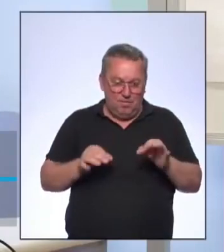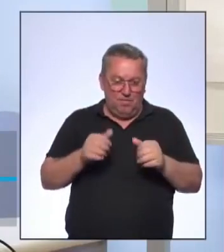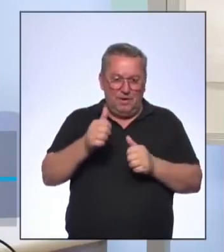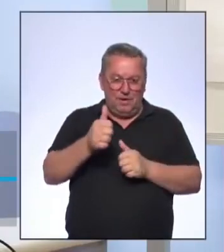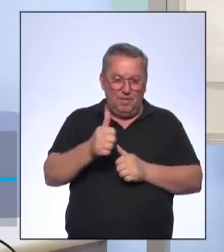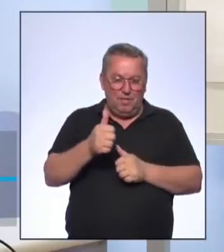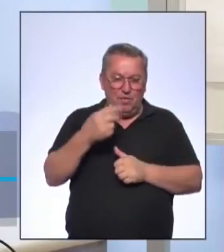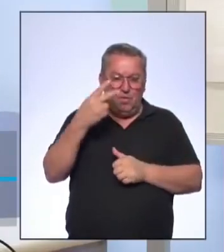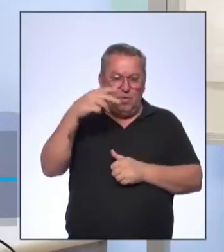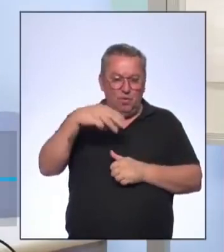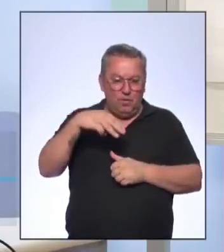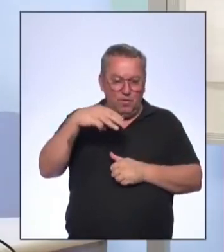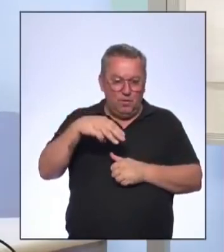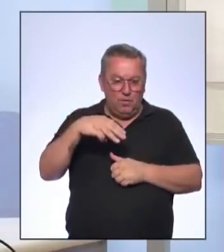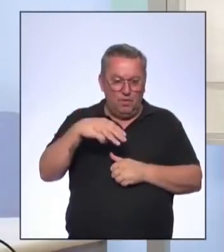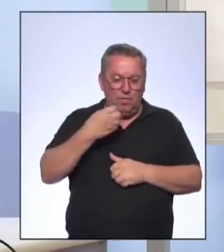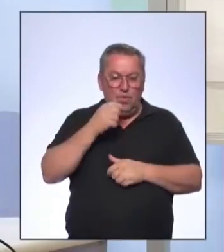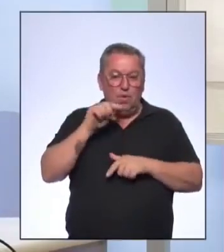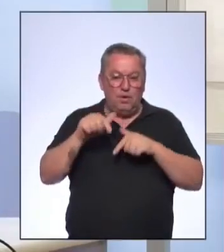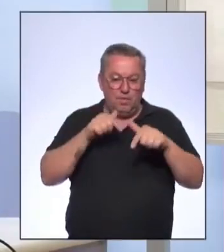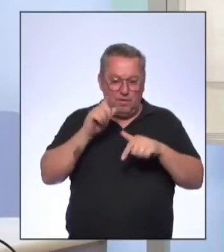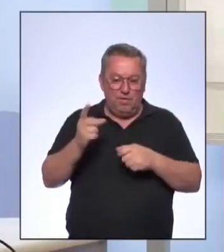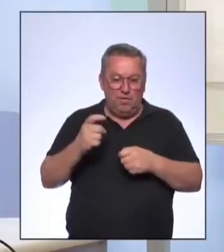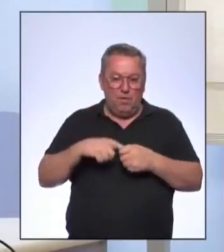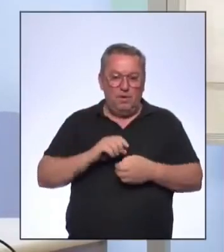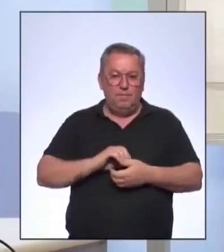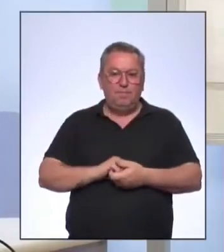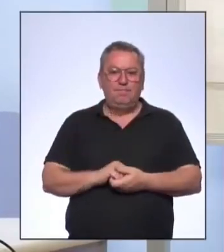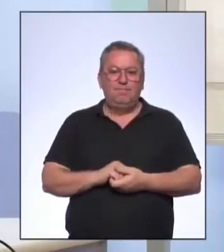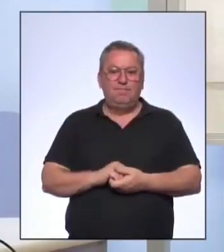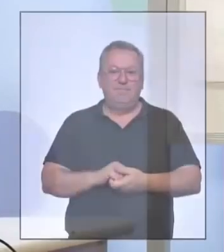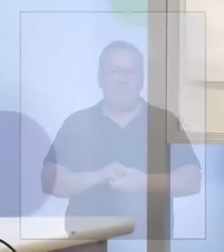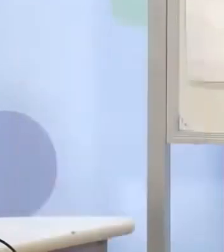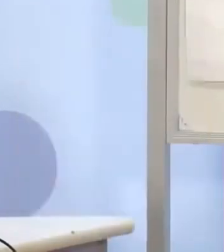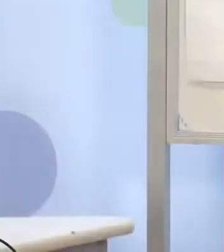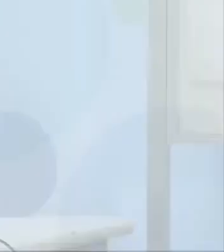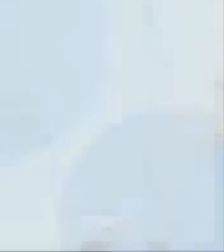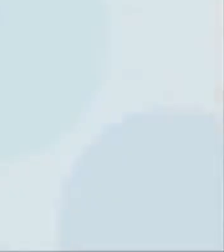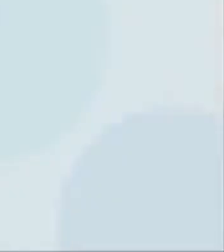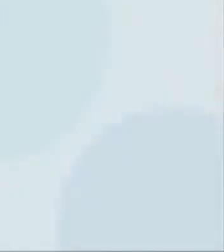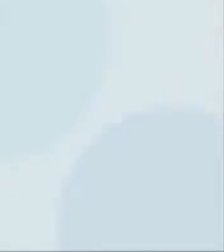fração. 2 minutinhos, bom trabalho e a gente já retorna.